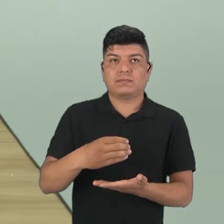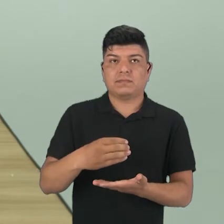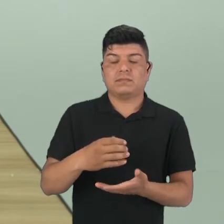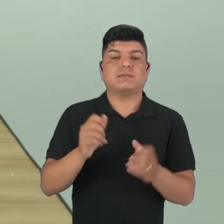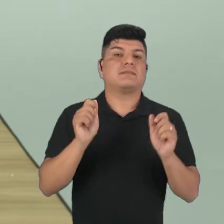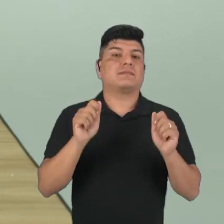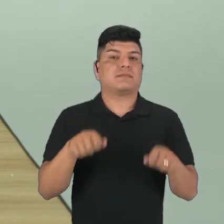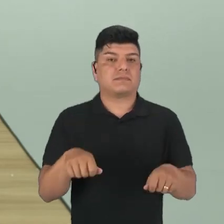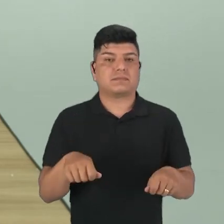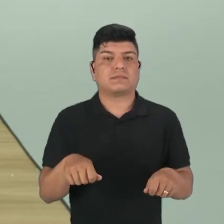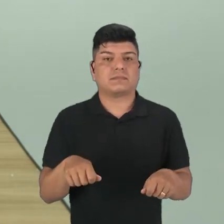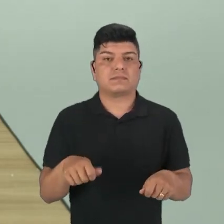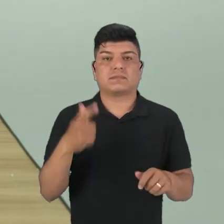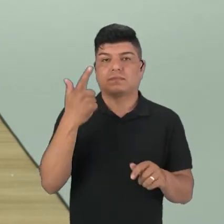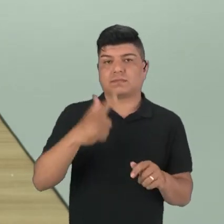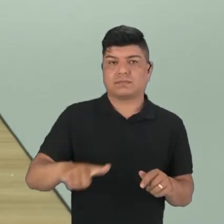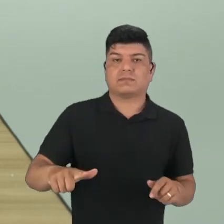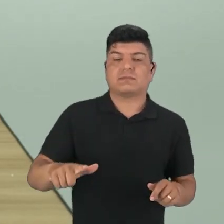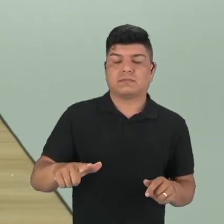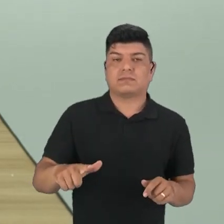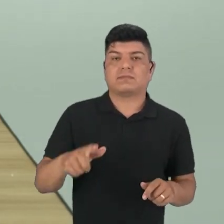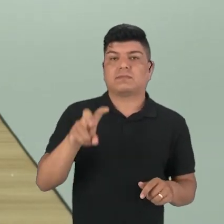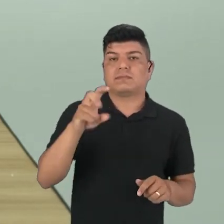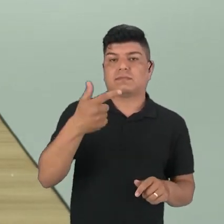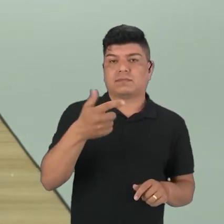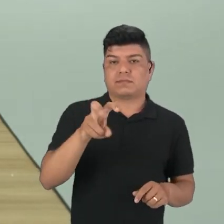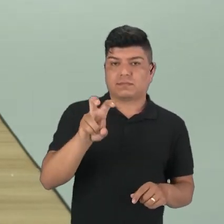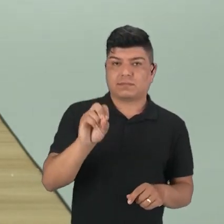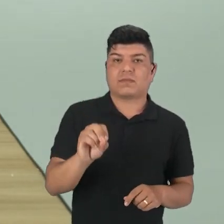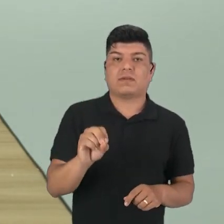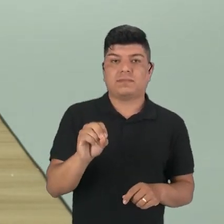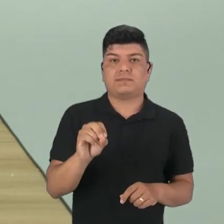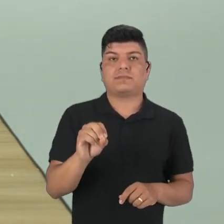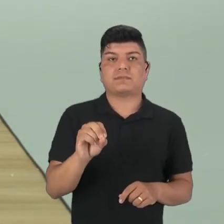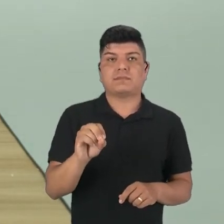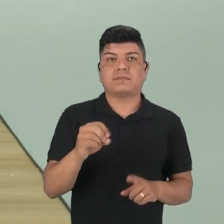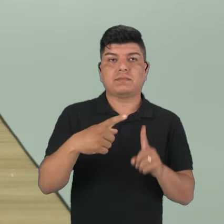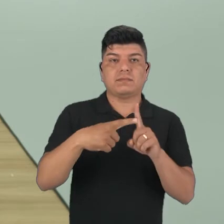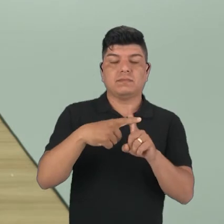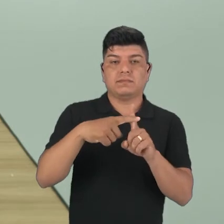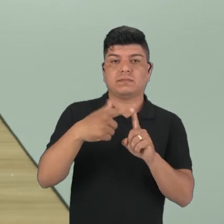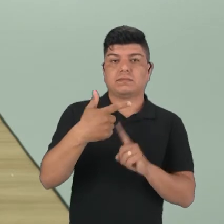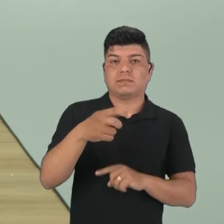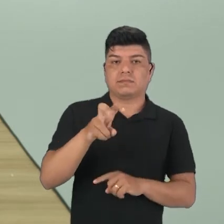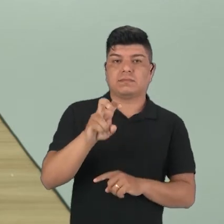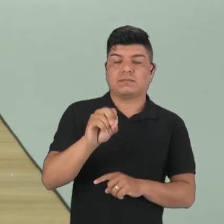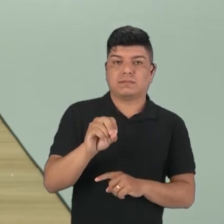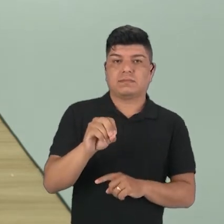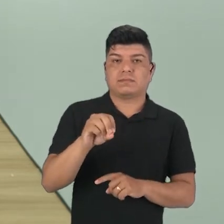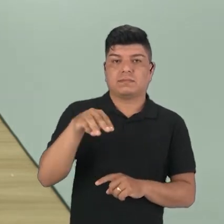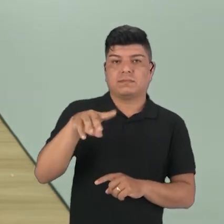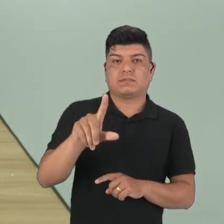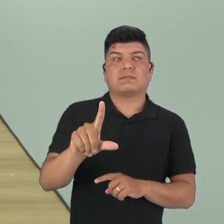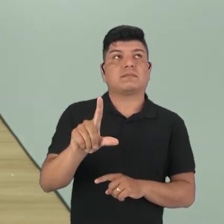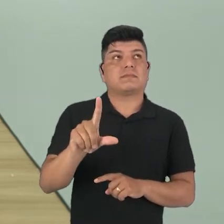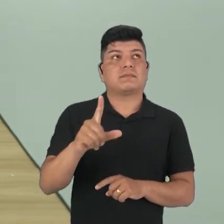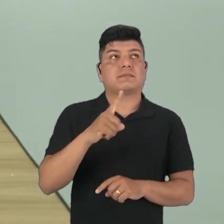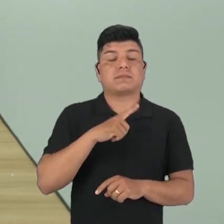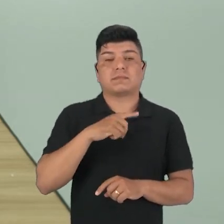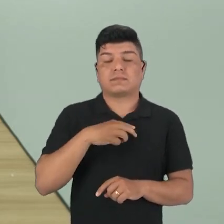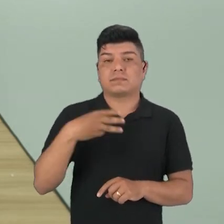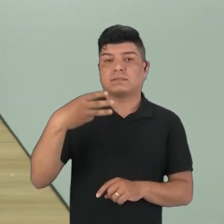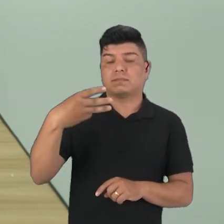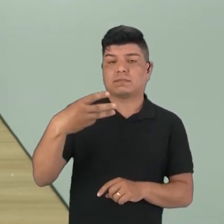posso fazer assim, repetindo mais 250, ó. Mais 250 ml, aqui eu já tenho